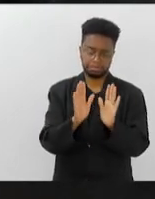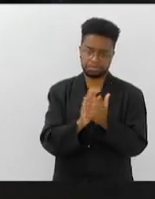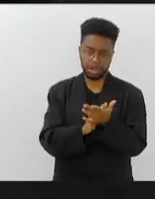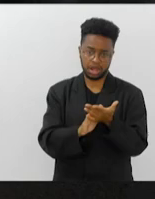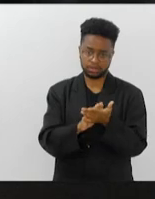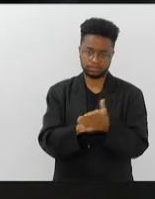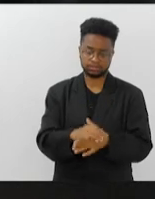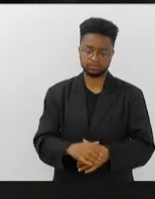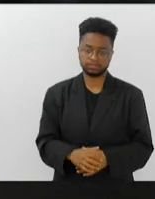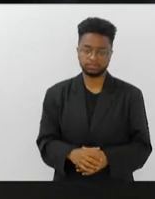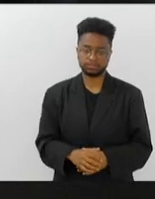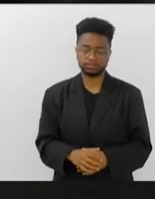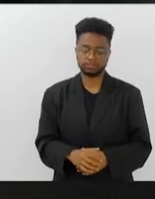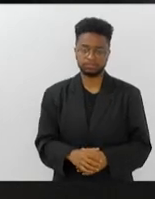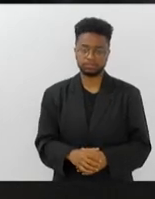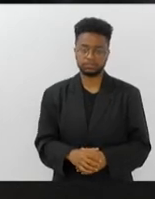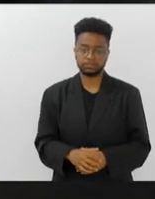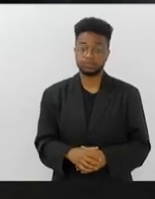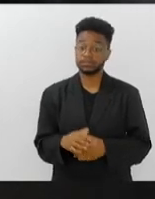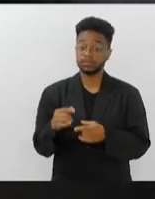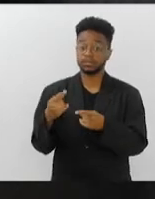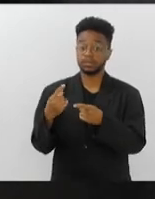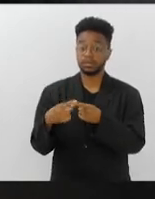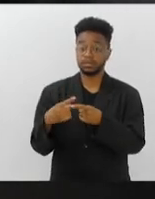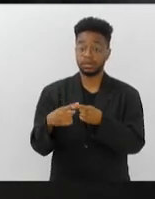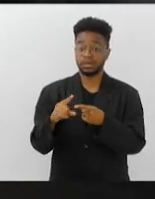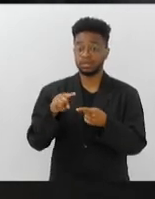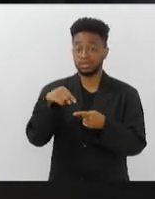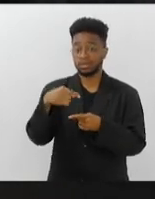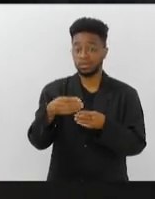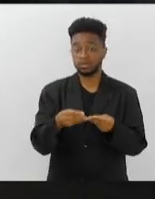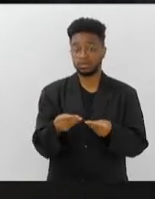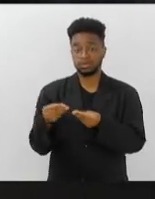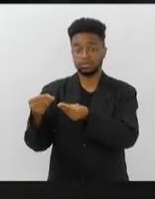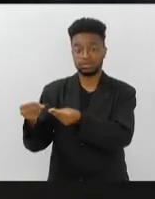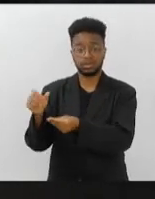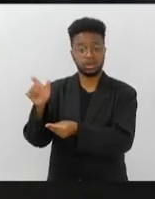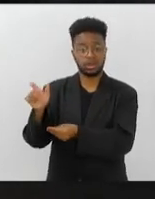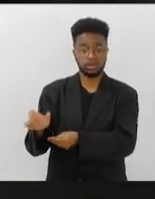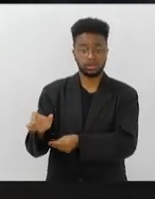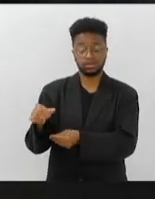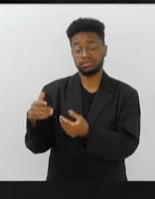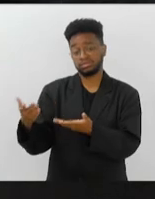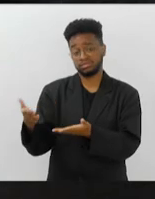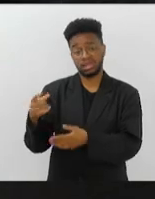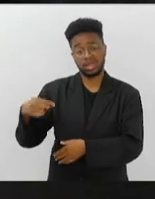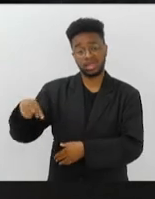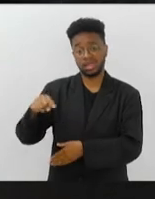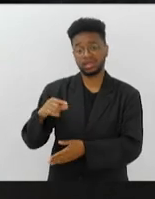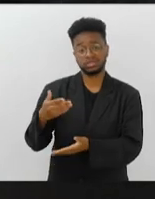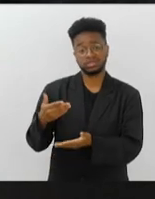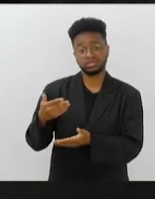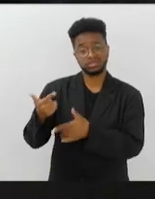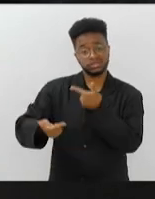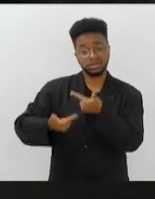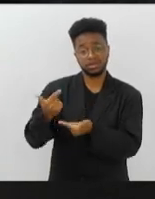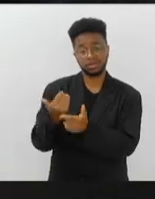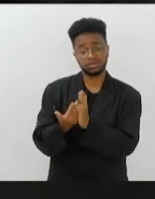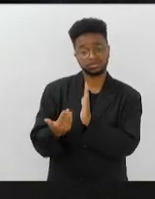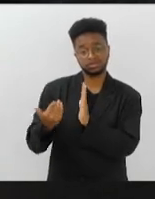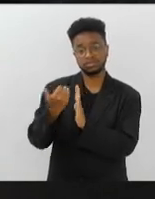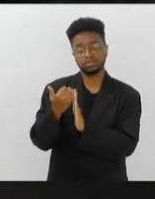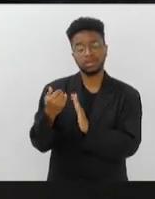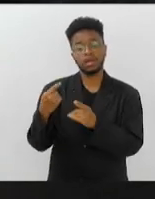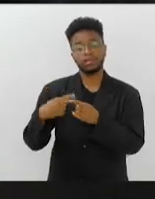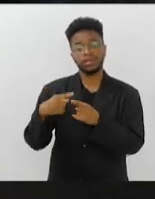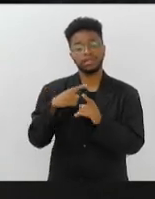gosto. Porque acaba tudo indo para lá. E dá uma mão de obra para eles imensa. Perfeito. Segundo eles,